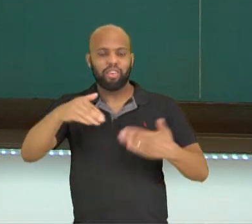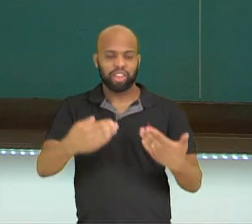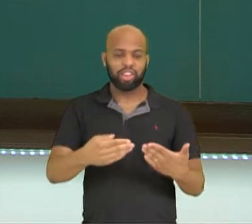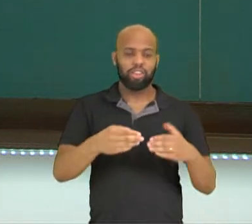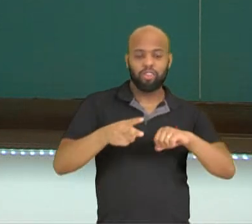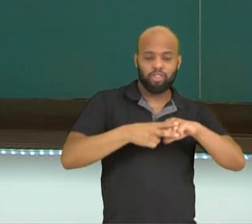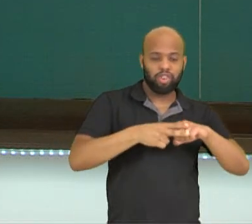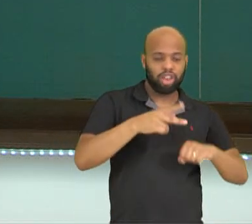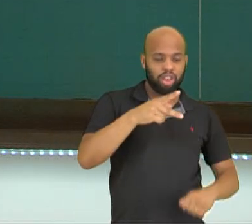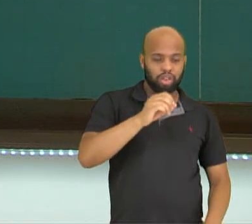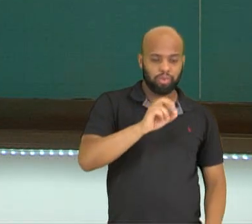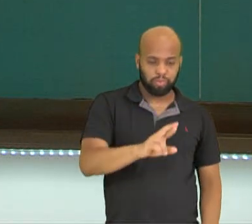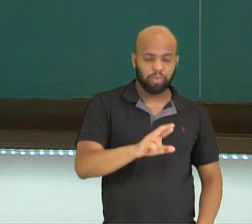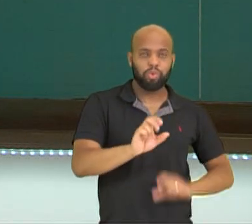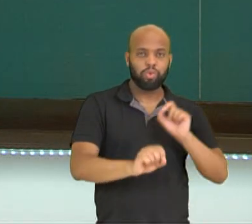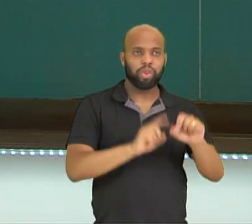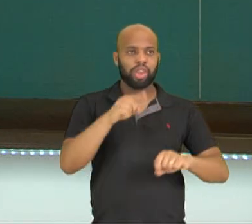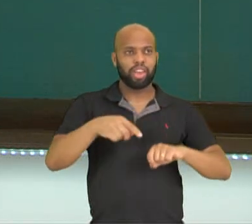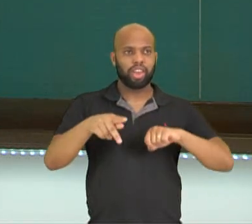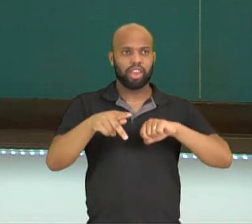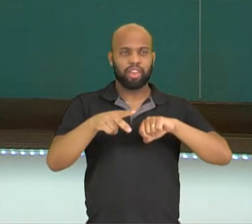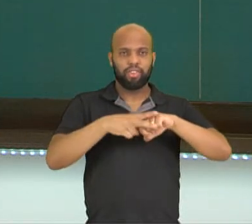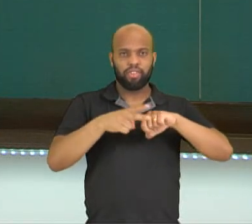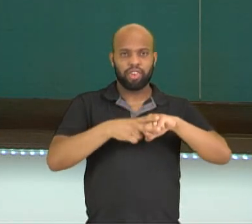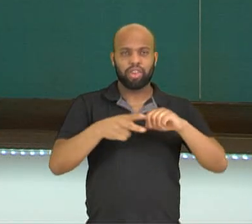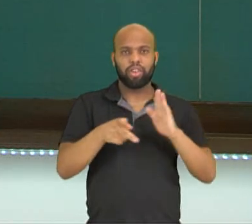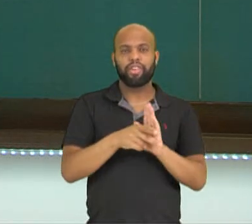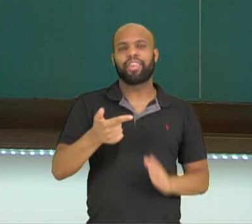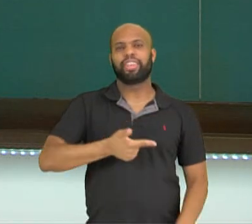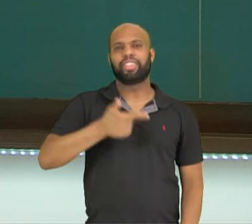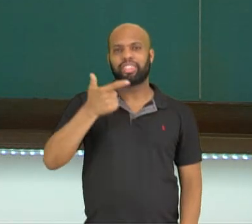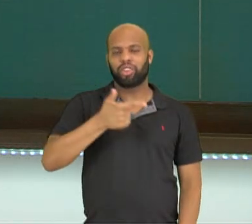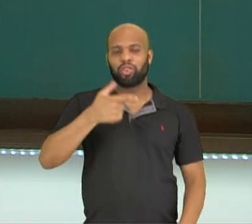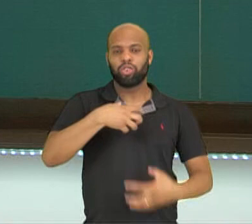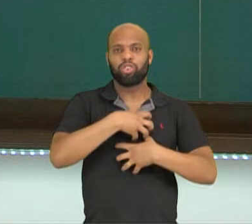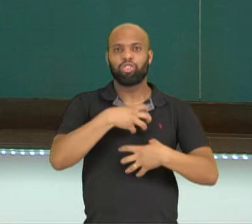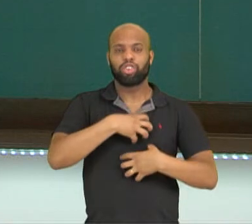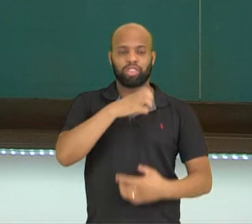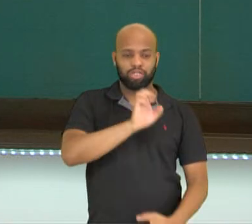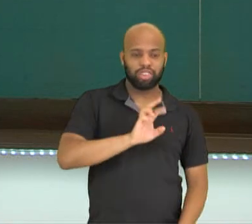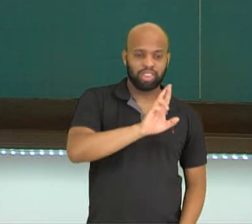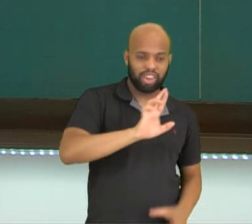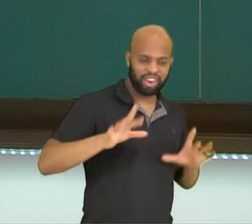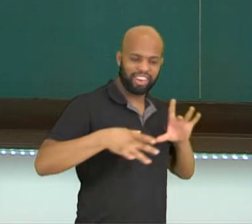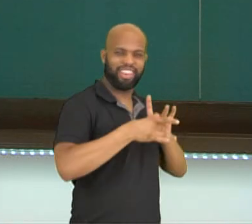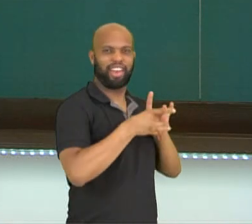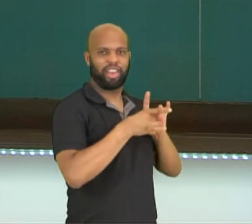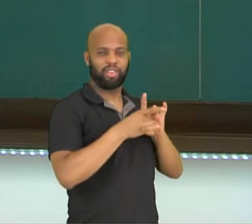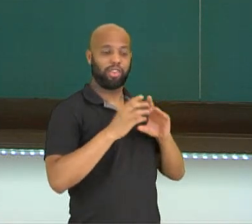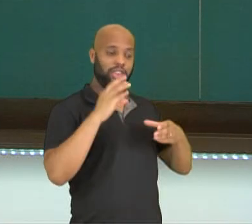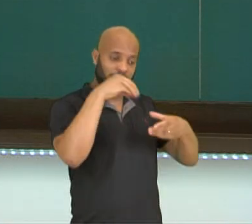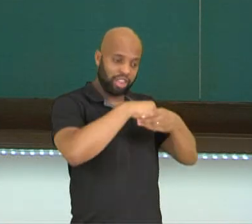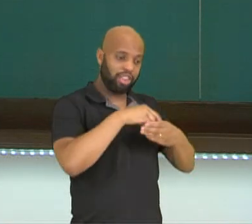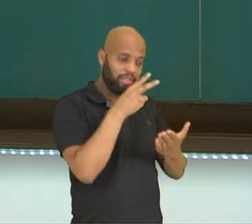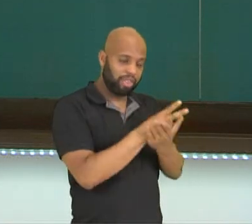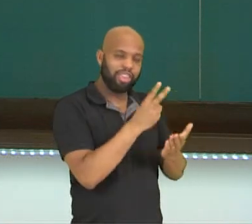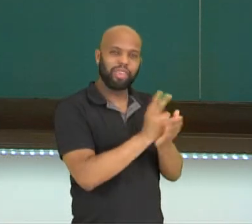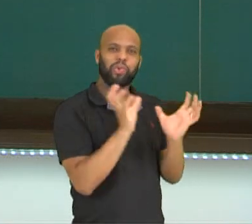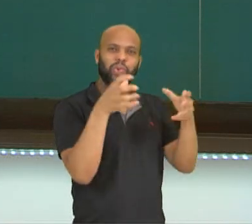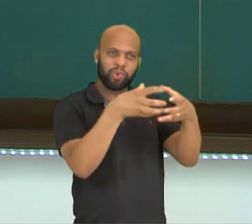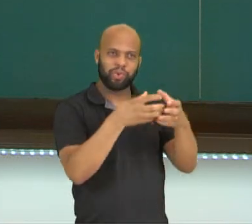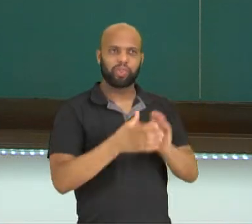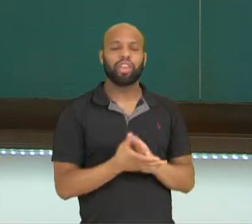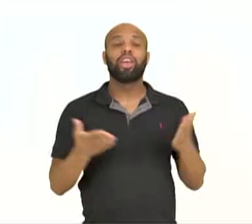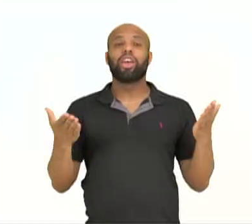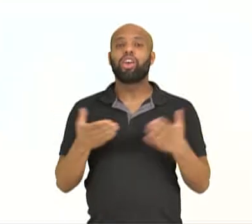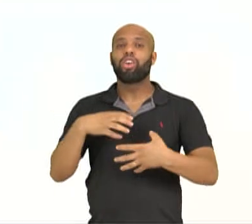pôr nós consideramos como um verbo da segunda conjugação terminado em er. Sabiam disso? Vamos adiante?